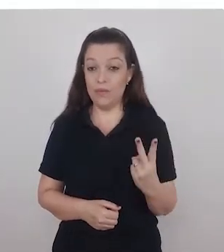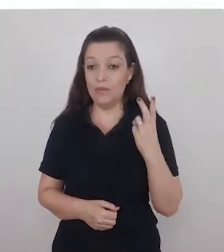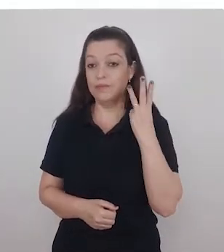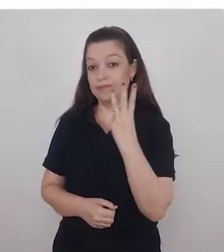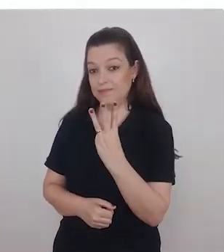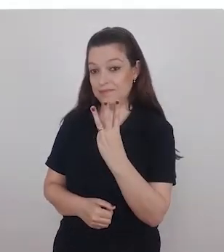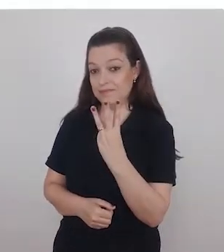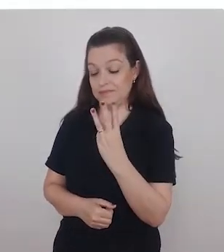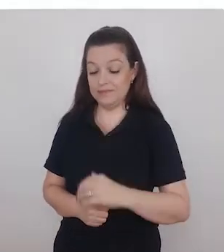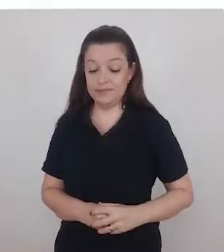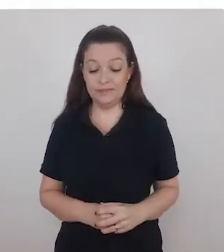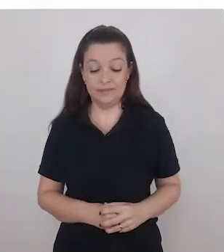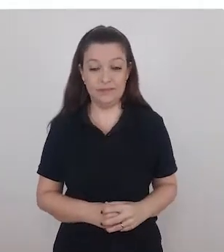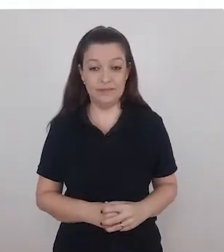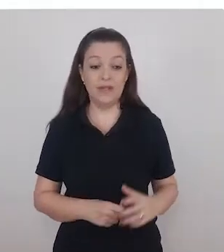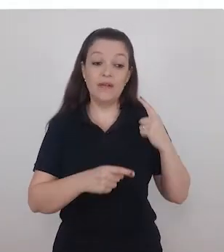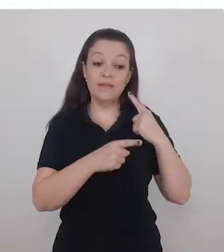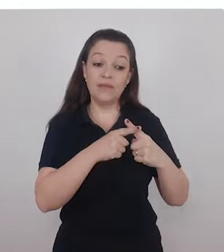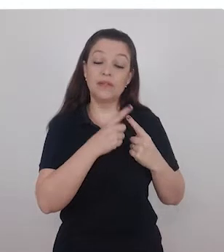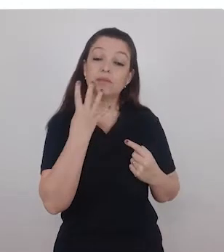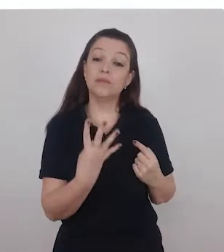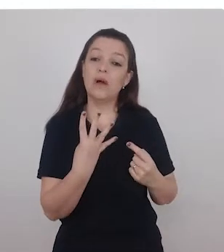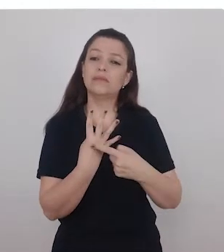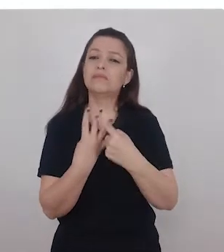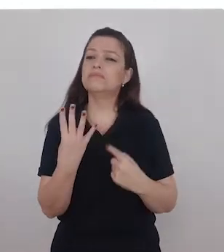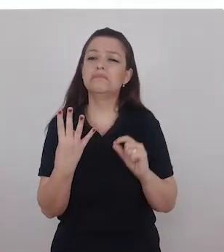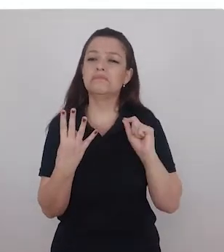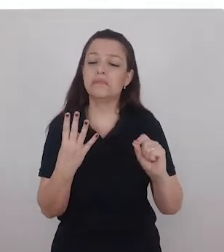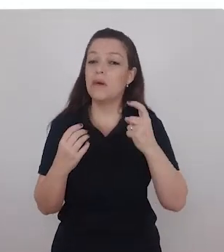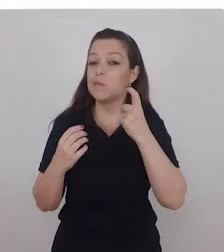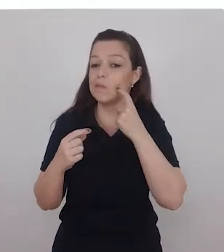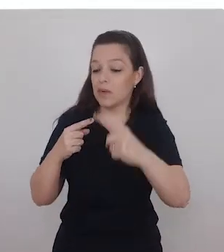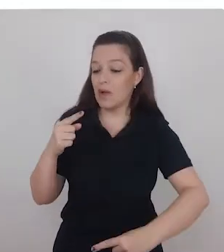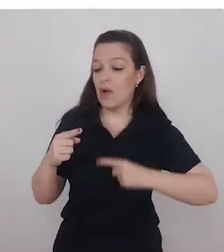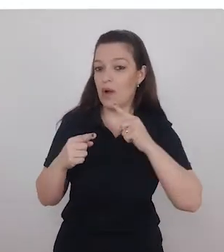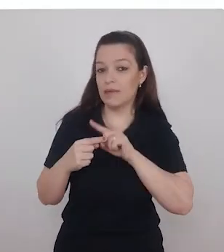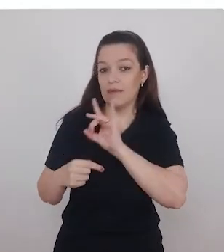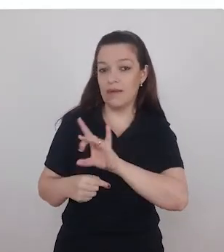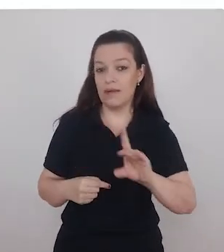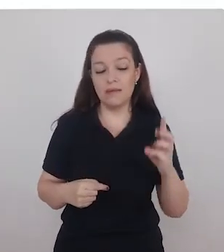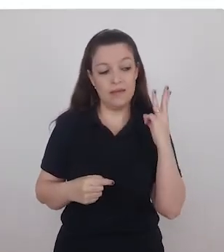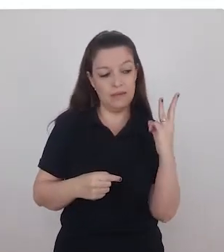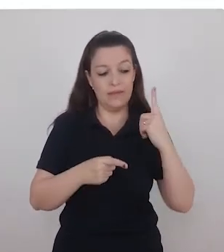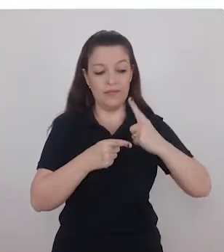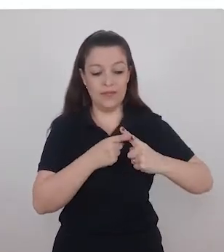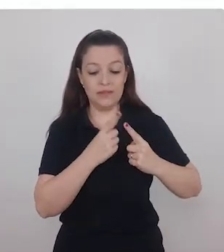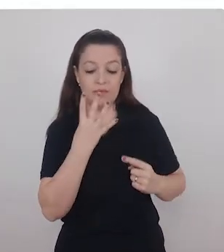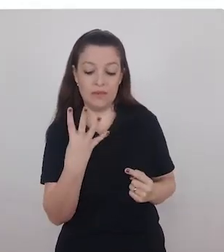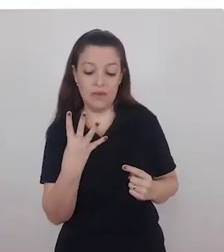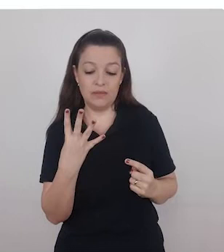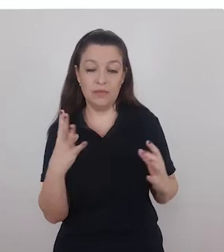1, 2, 3. Vezes 4, que é a quantidade de rodas de cada ônibus. Então,